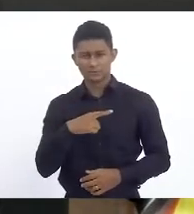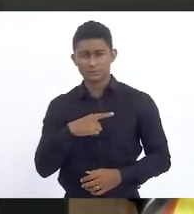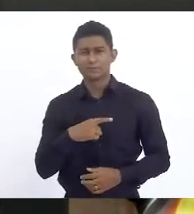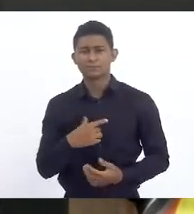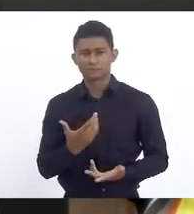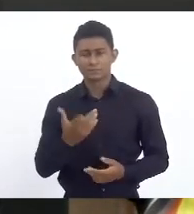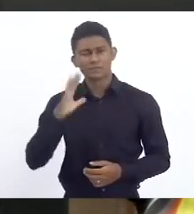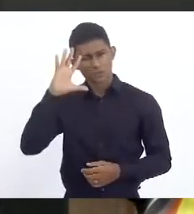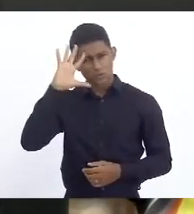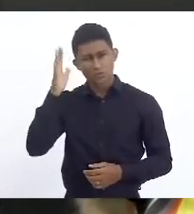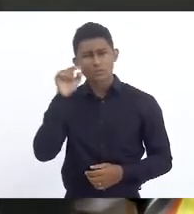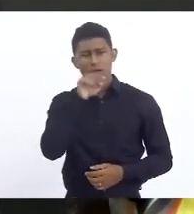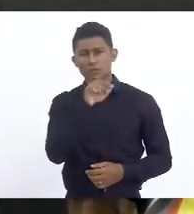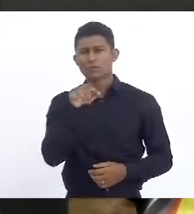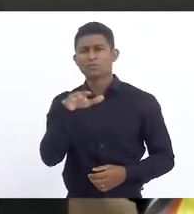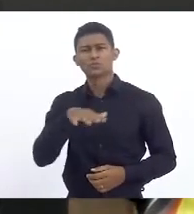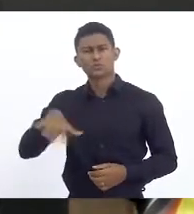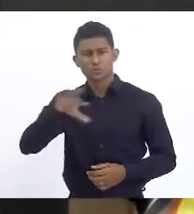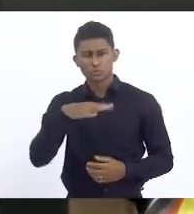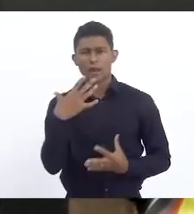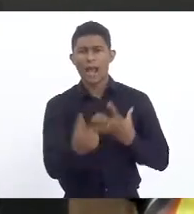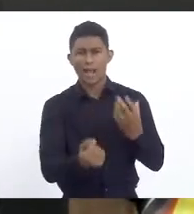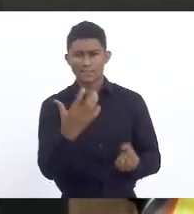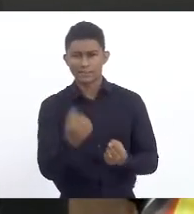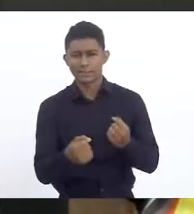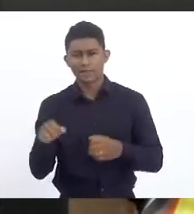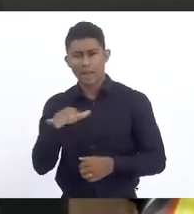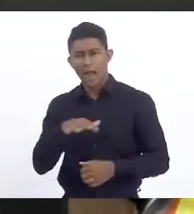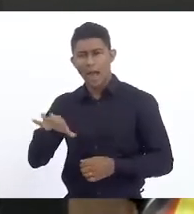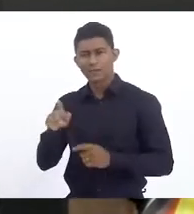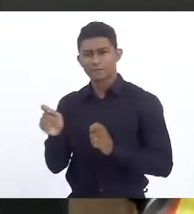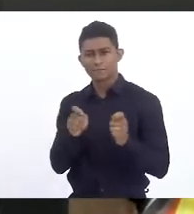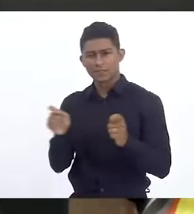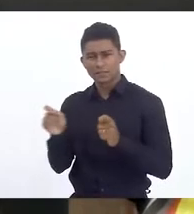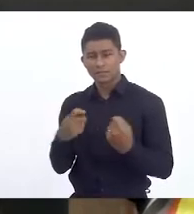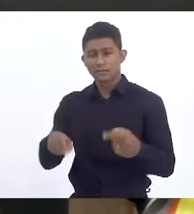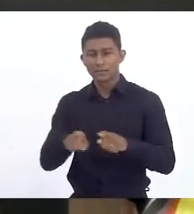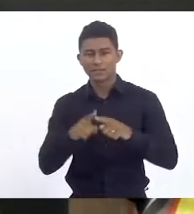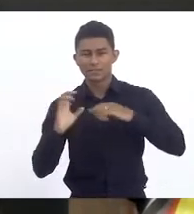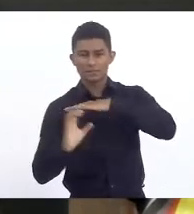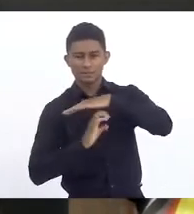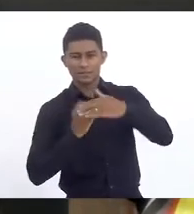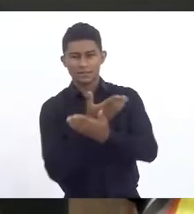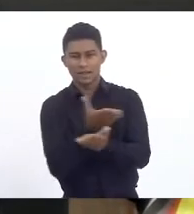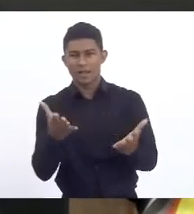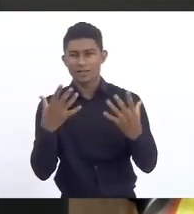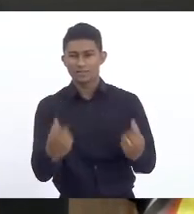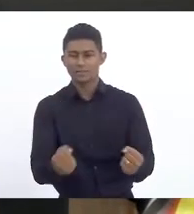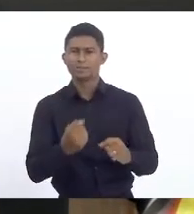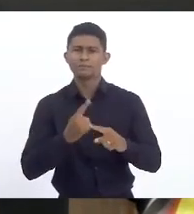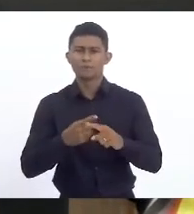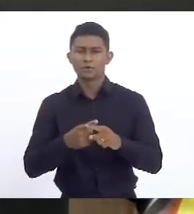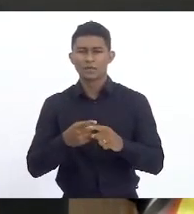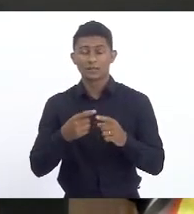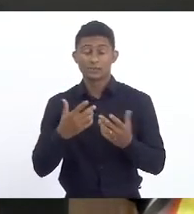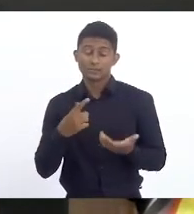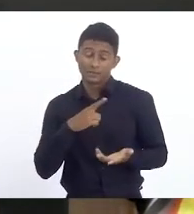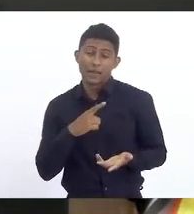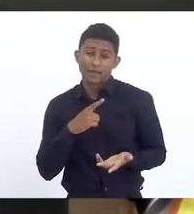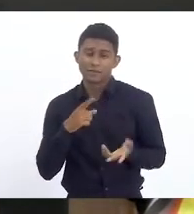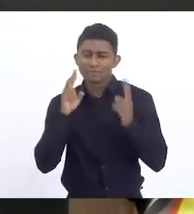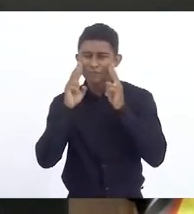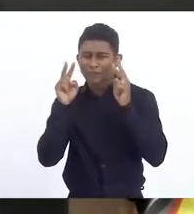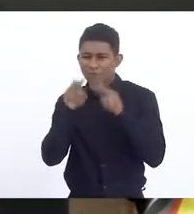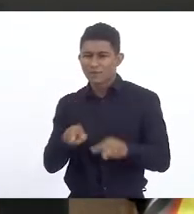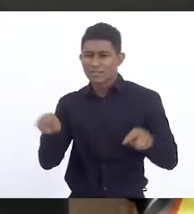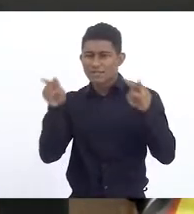soluções bem aceitas tanto pelo setor financeiro quanto pelas empresas, porque justamente visam atacar essa questão